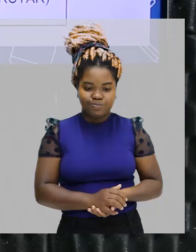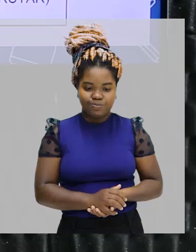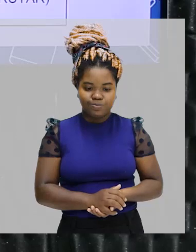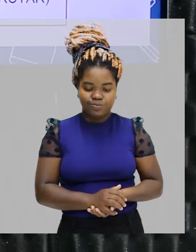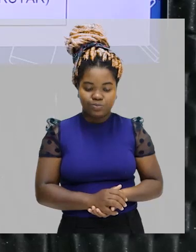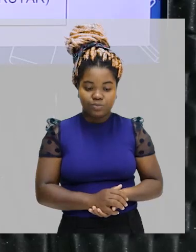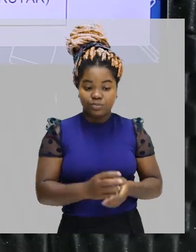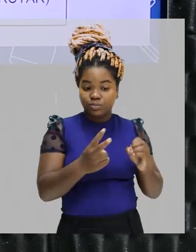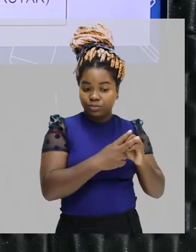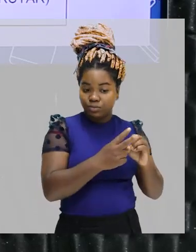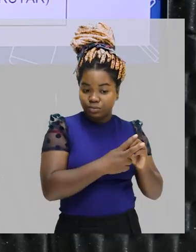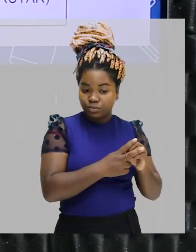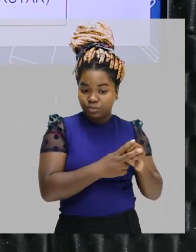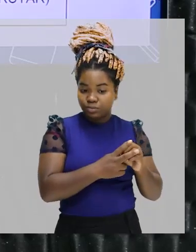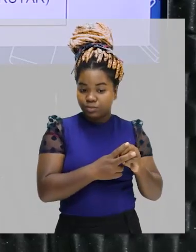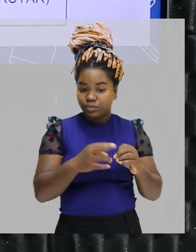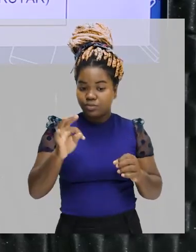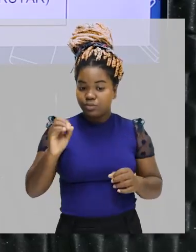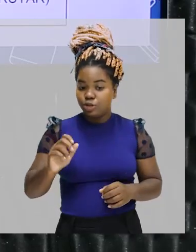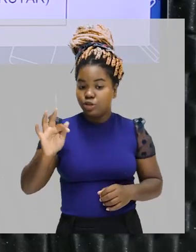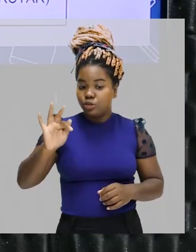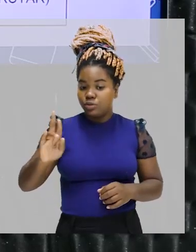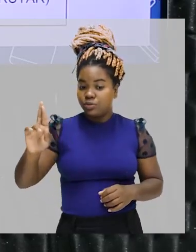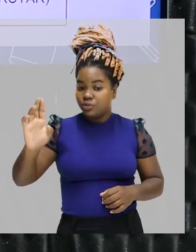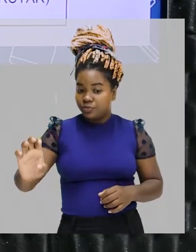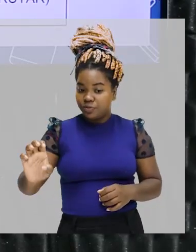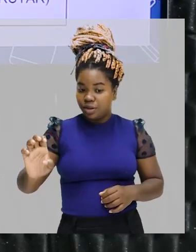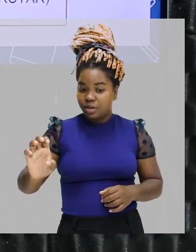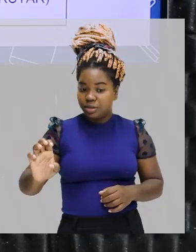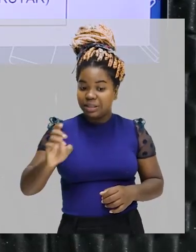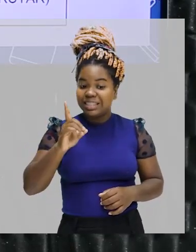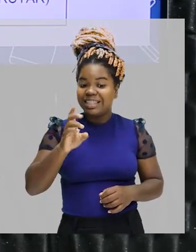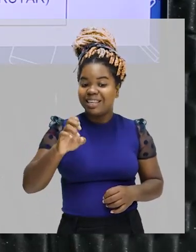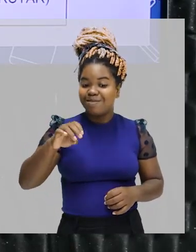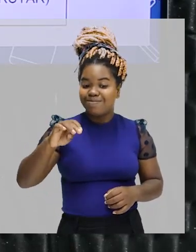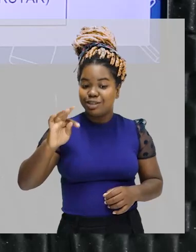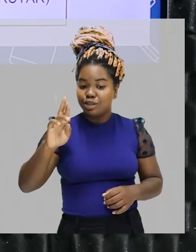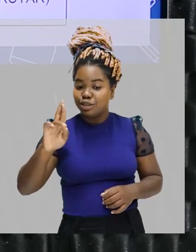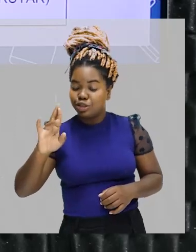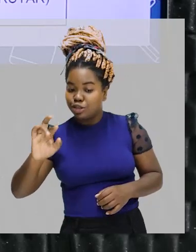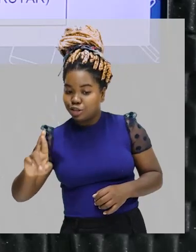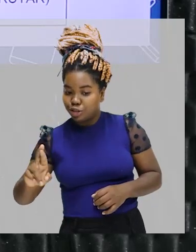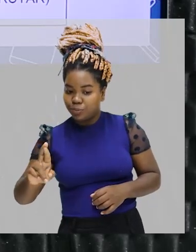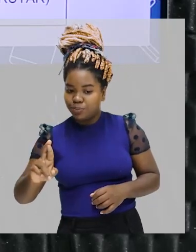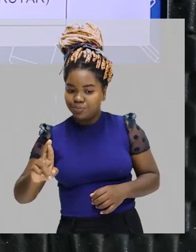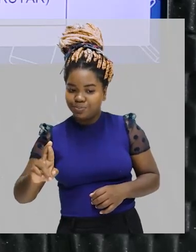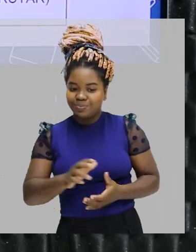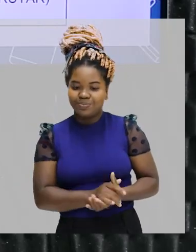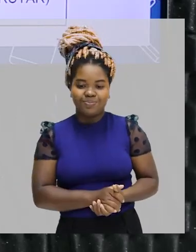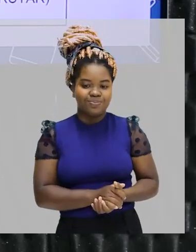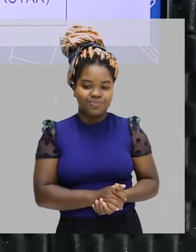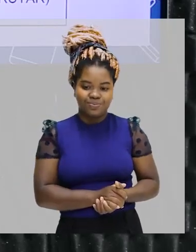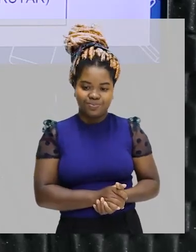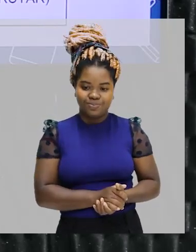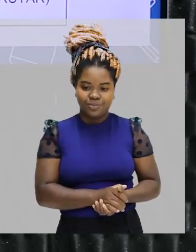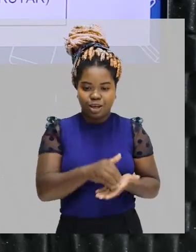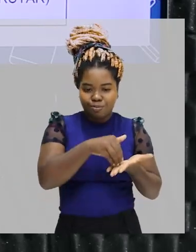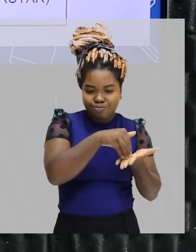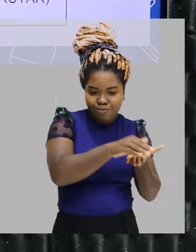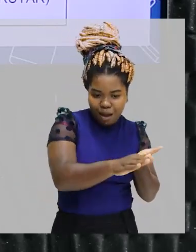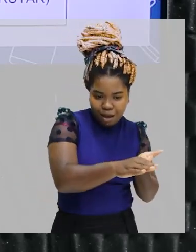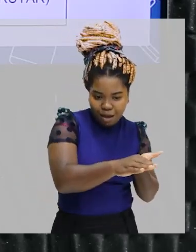Que é um verbo. To fire é o verbo demitir, é o antônimo, tá? E aí você deve estar